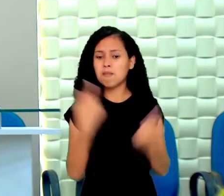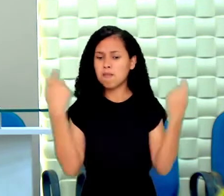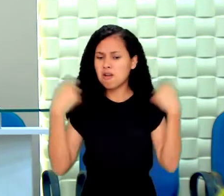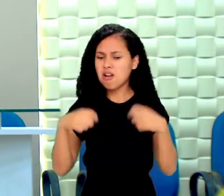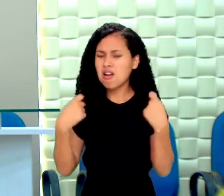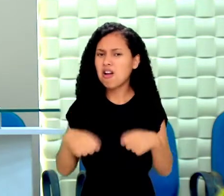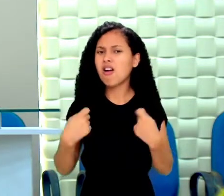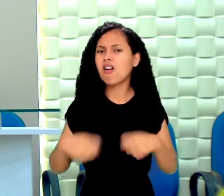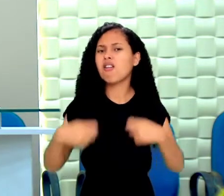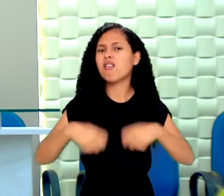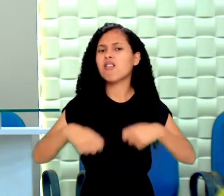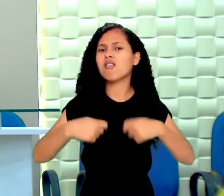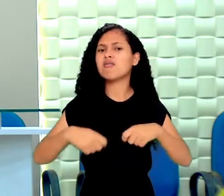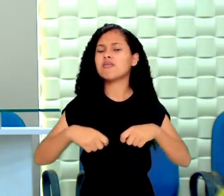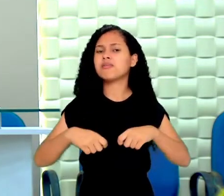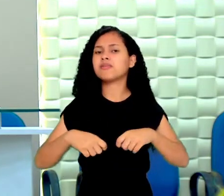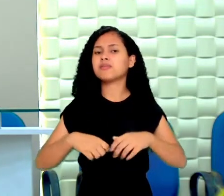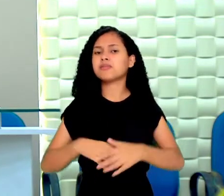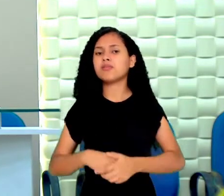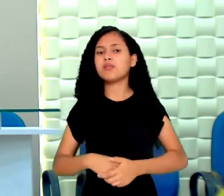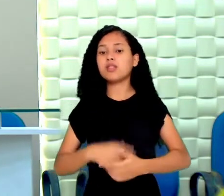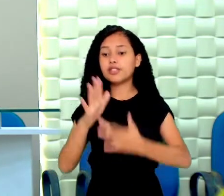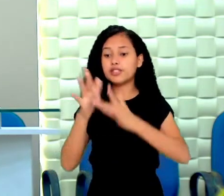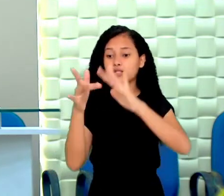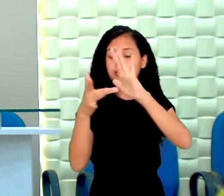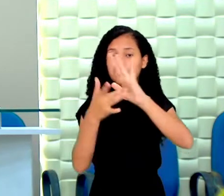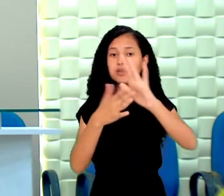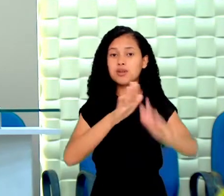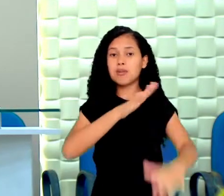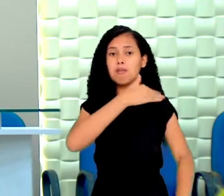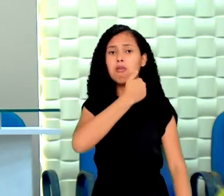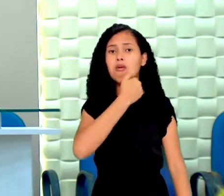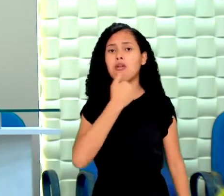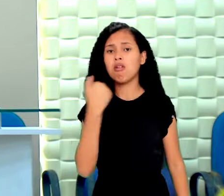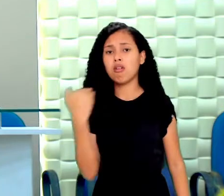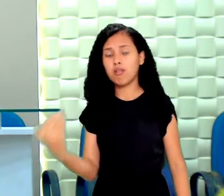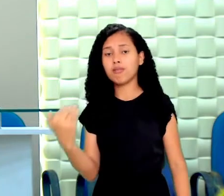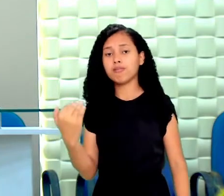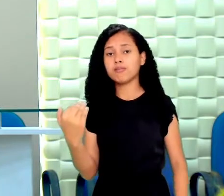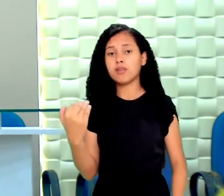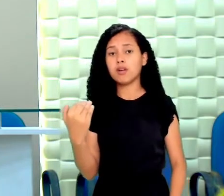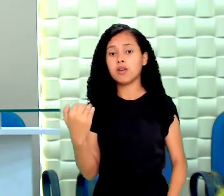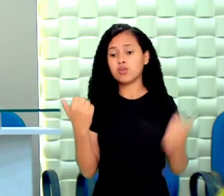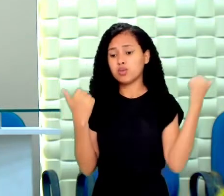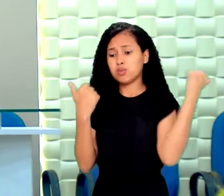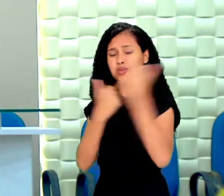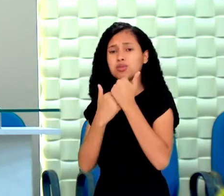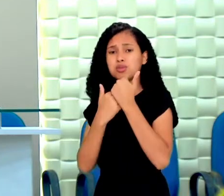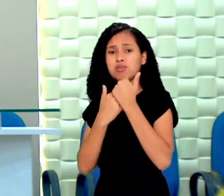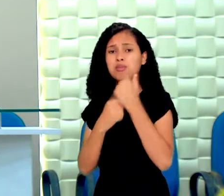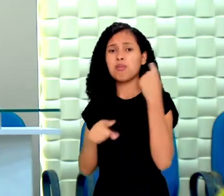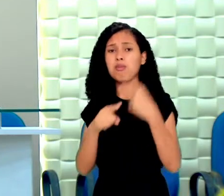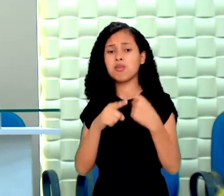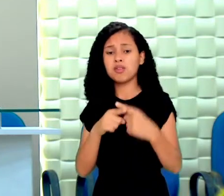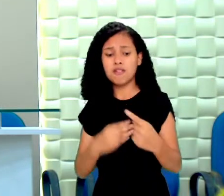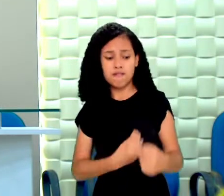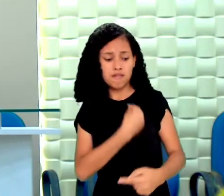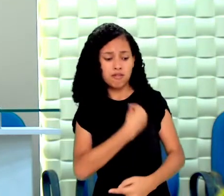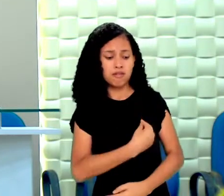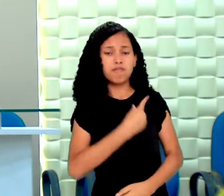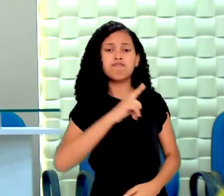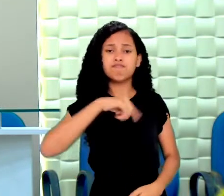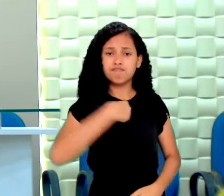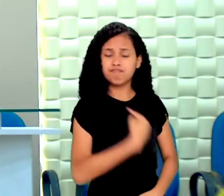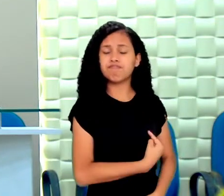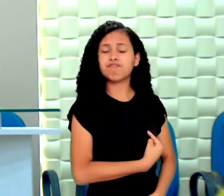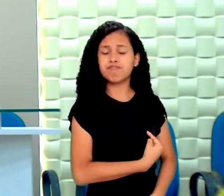por necessidade minha. Ele deu a sua vida para que nós pudéssemos viver. Louvado